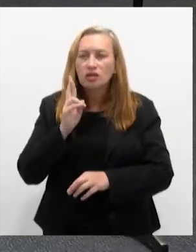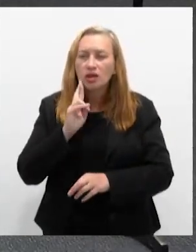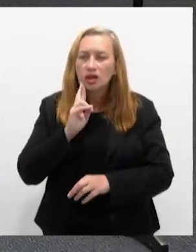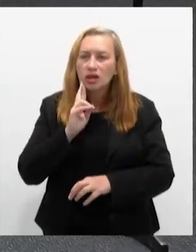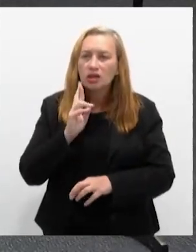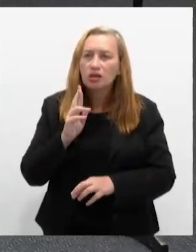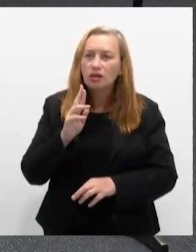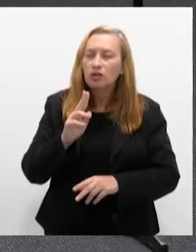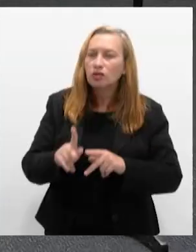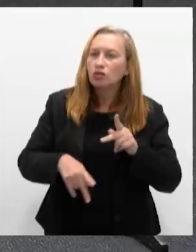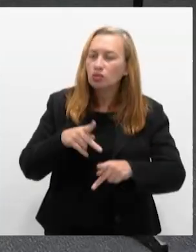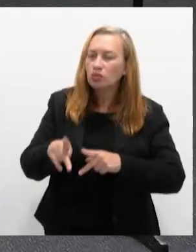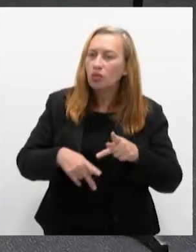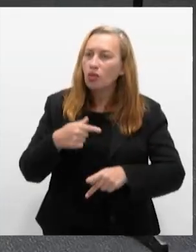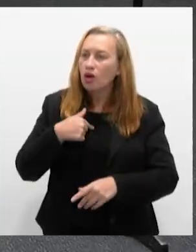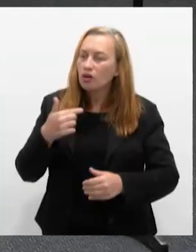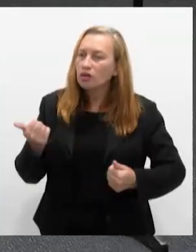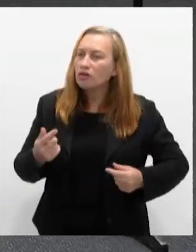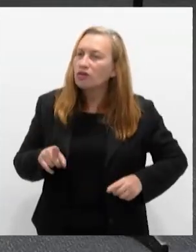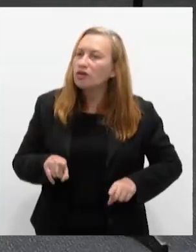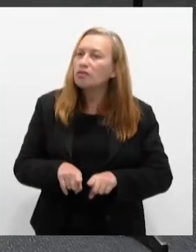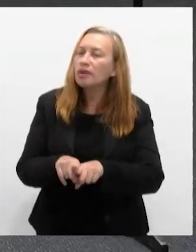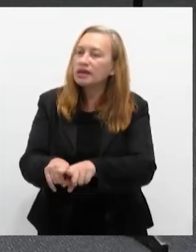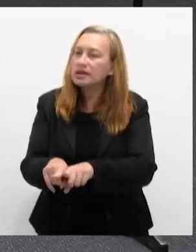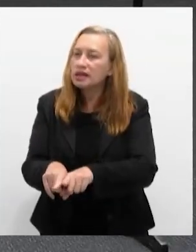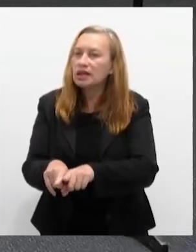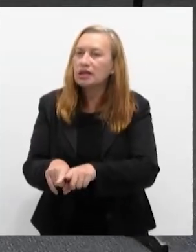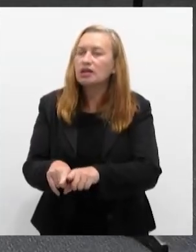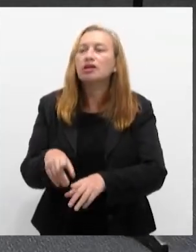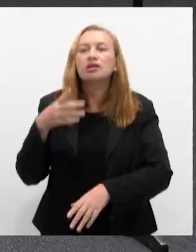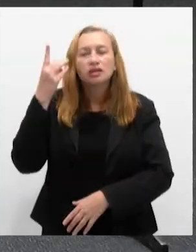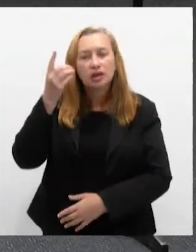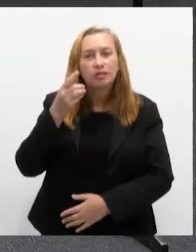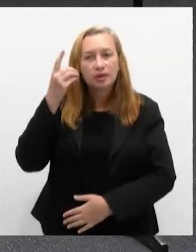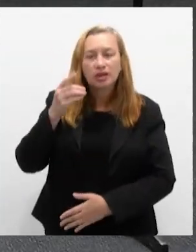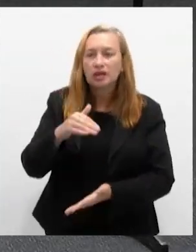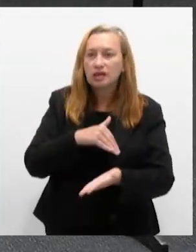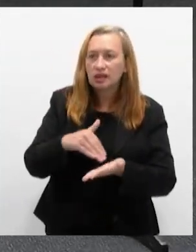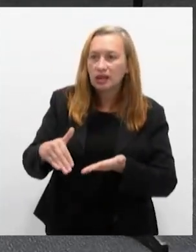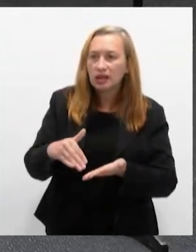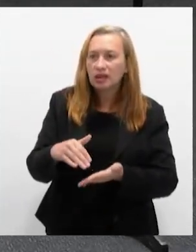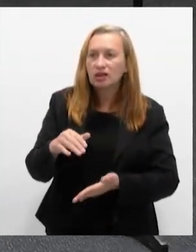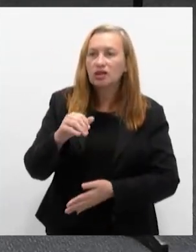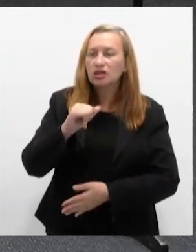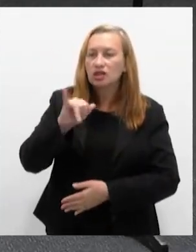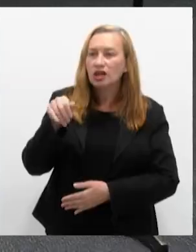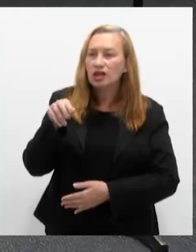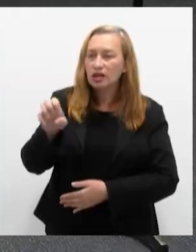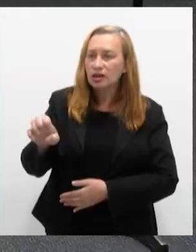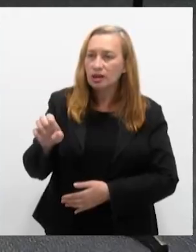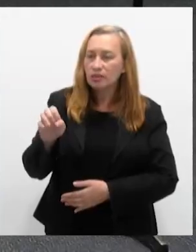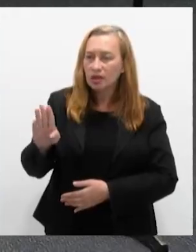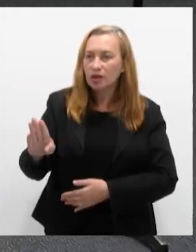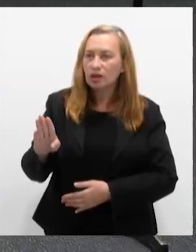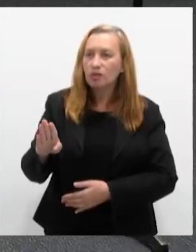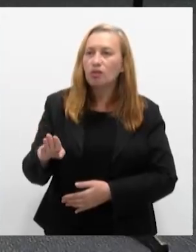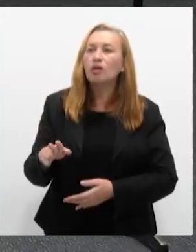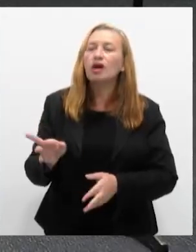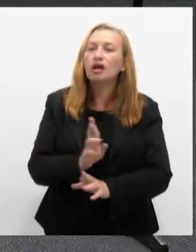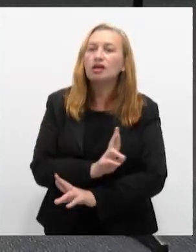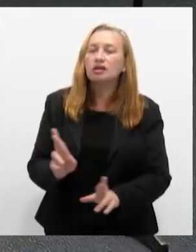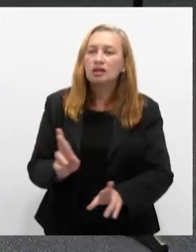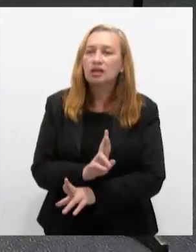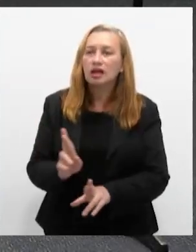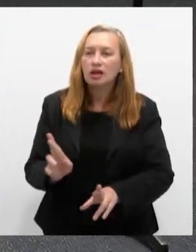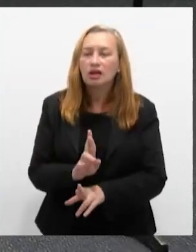que, inclusive, eu tenho feito parcerias com o deputado secretário Jair Bittencourt em relação a equipamentos